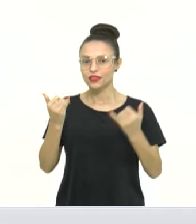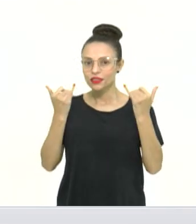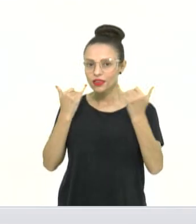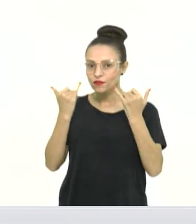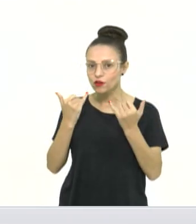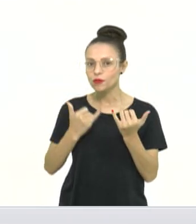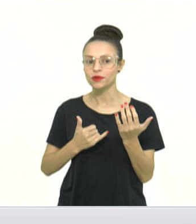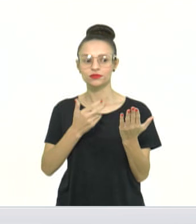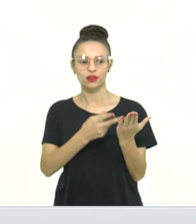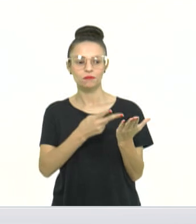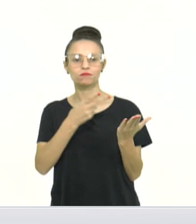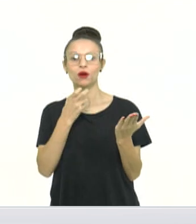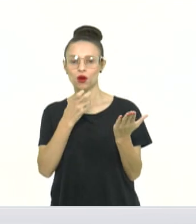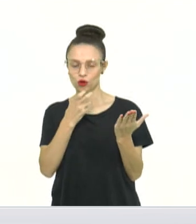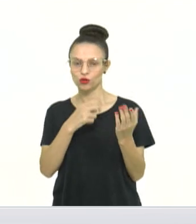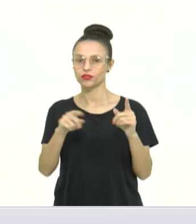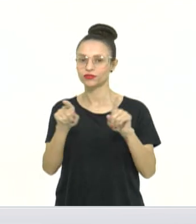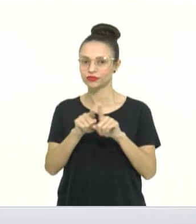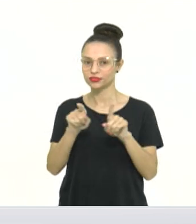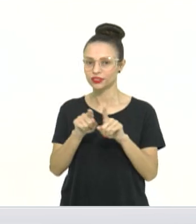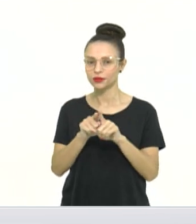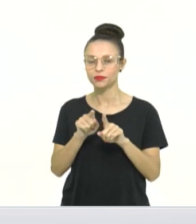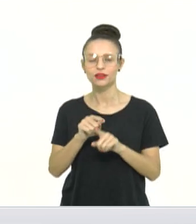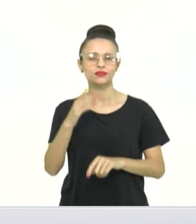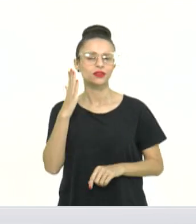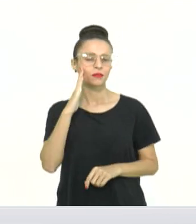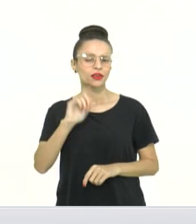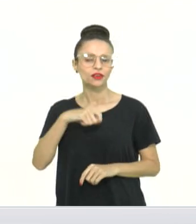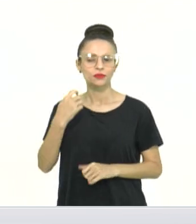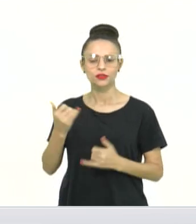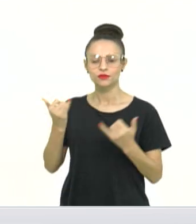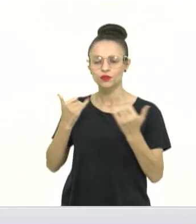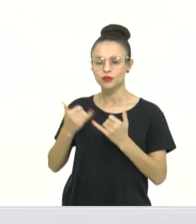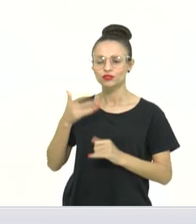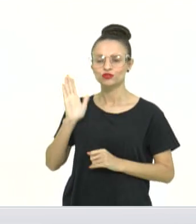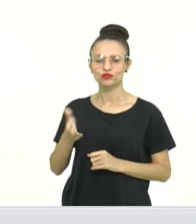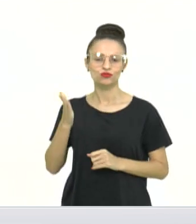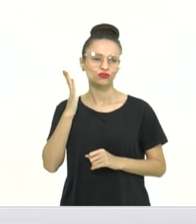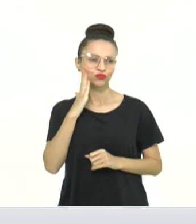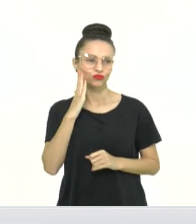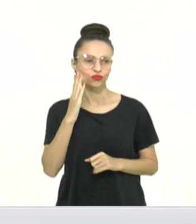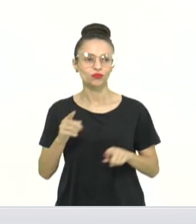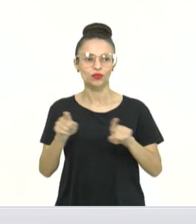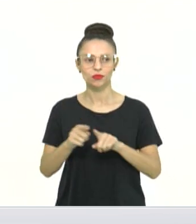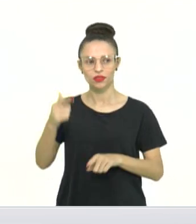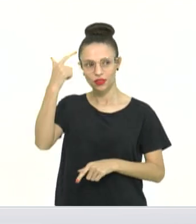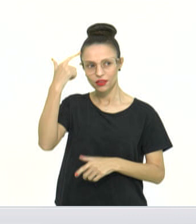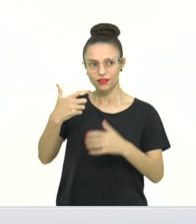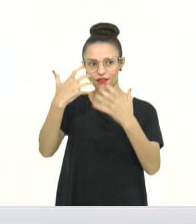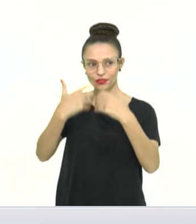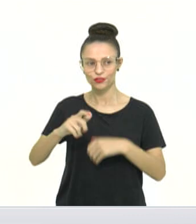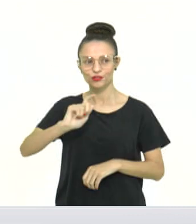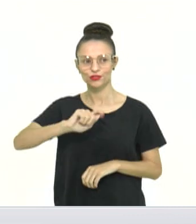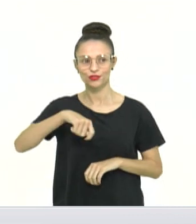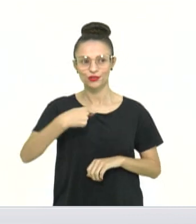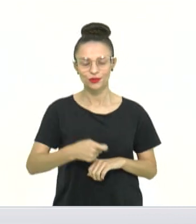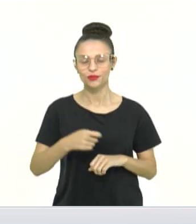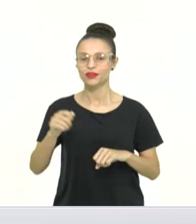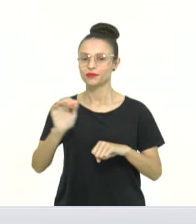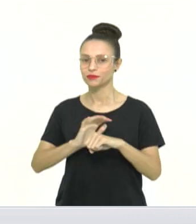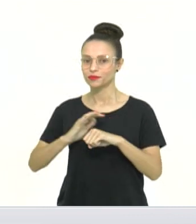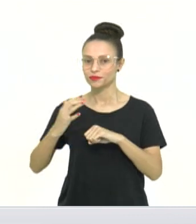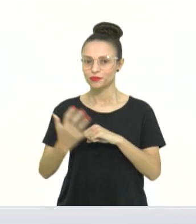informações explícitas no texto, inferir informações implícitas, refletir sobre como